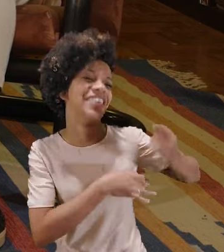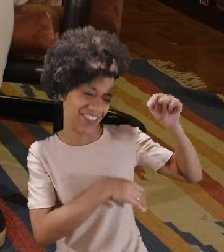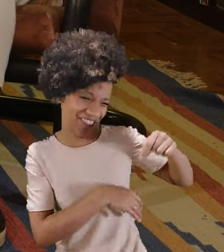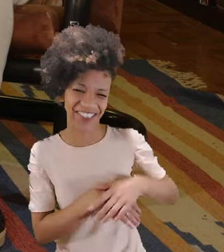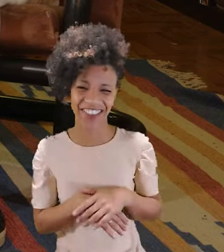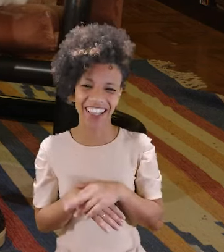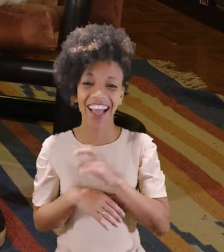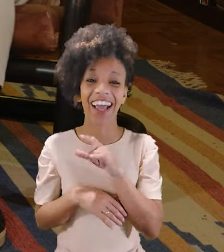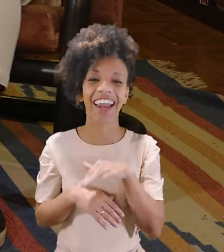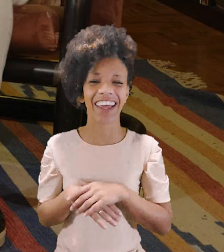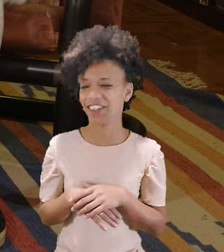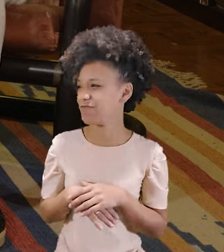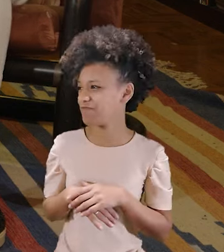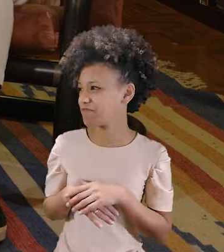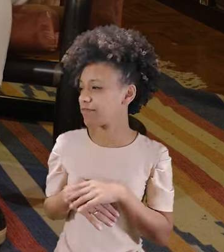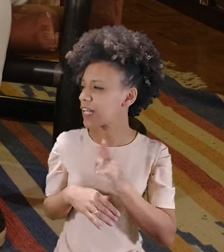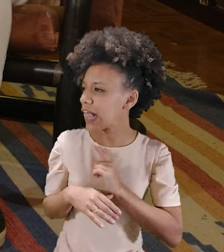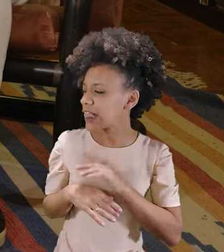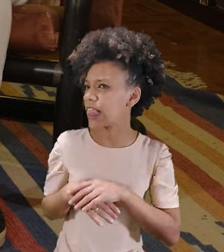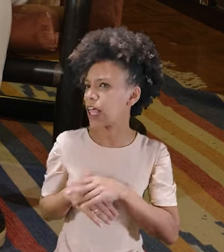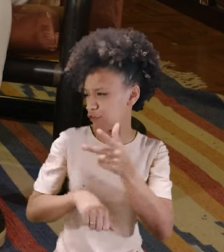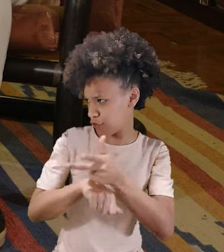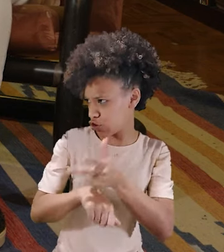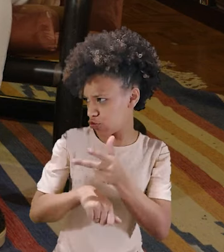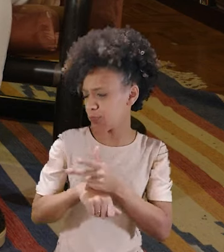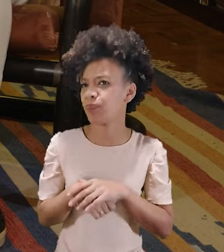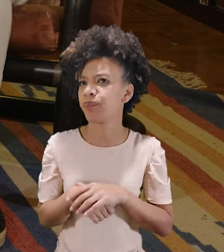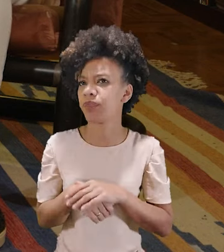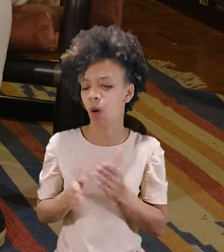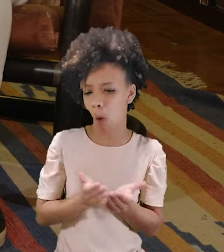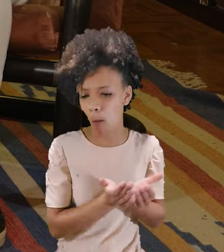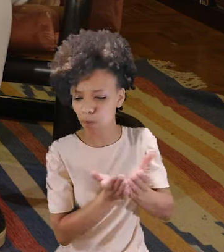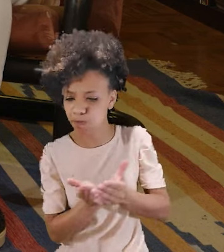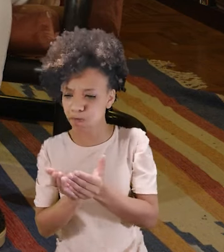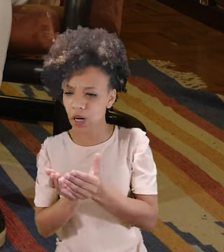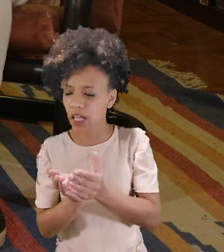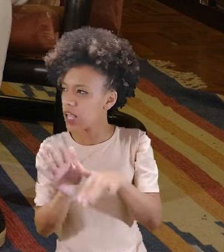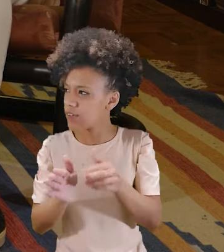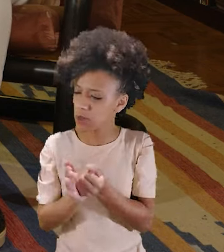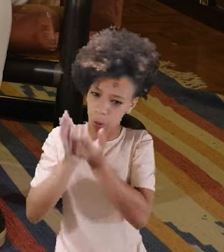aqui dois reais o barco